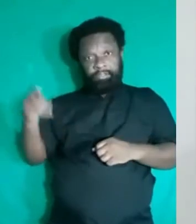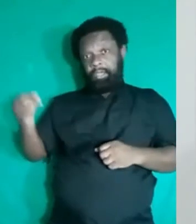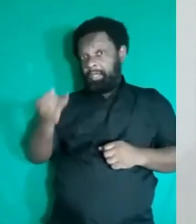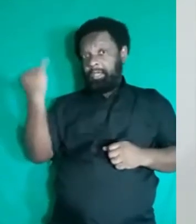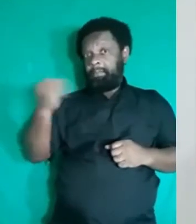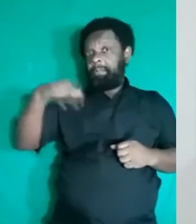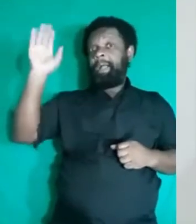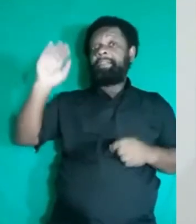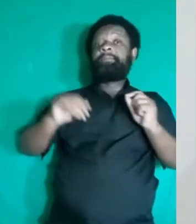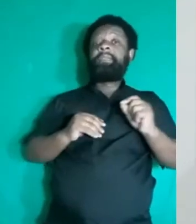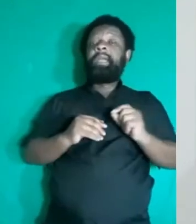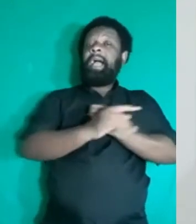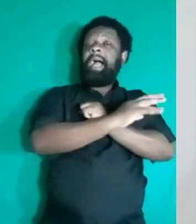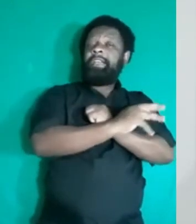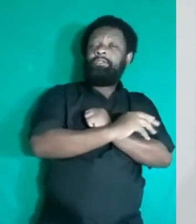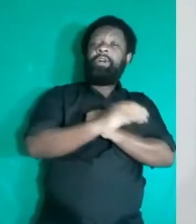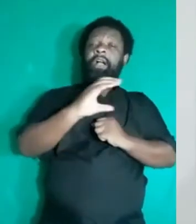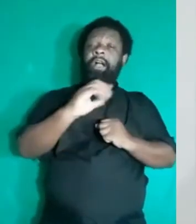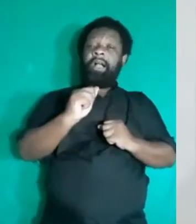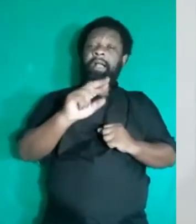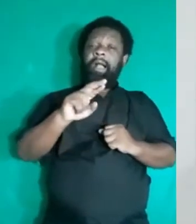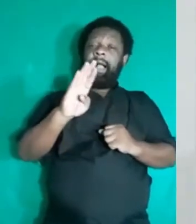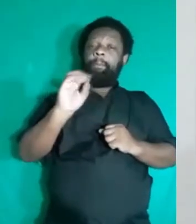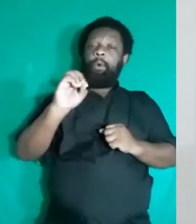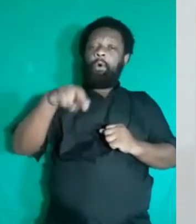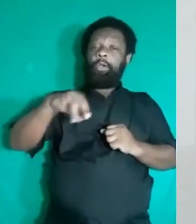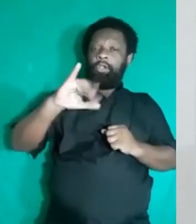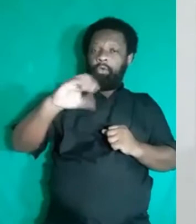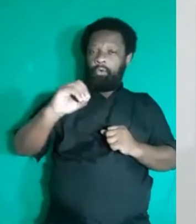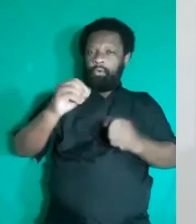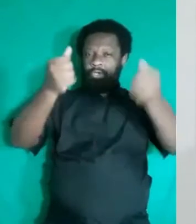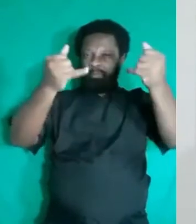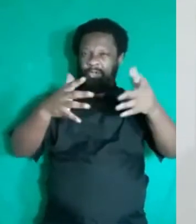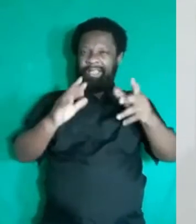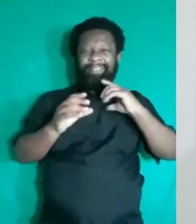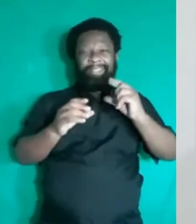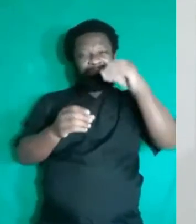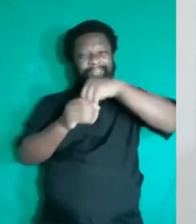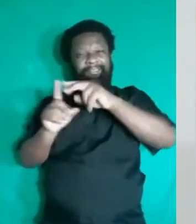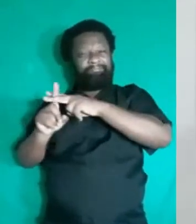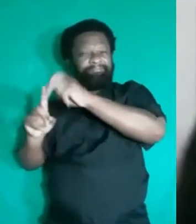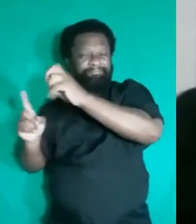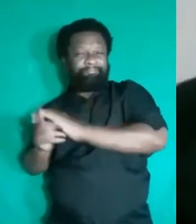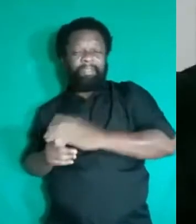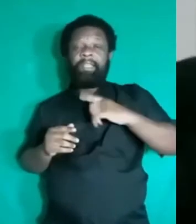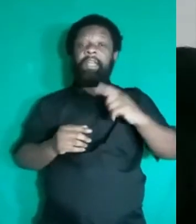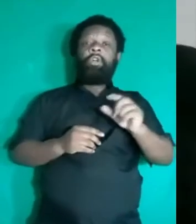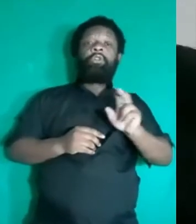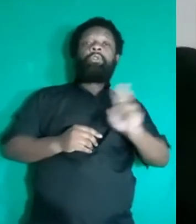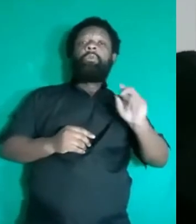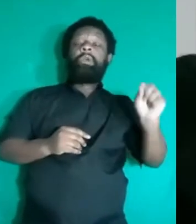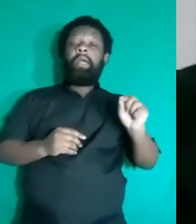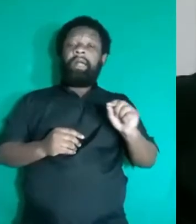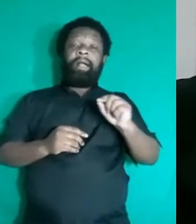carbônico. Esses são os mais importantes. Esse é o ácido carbônico. Nós comentamos que é o ácido presente no